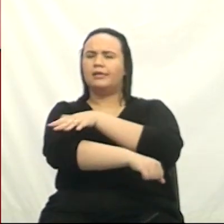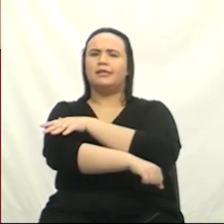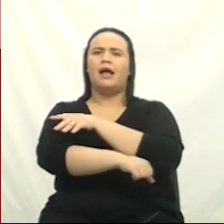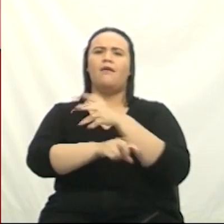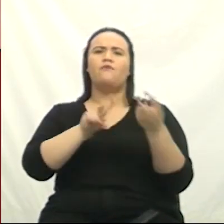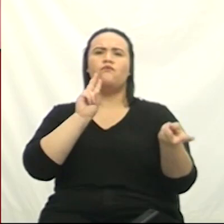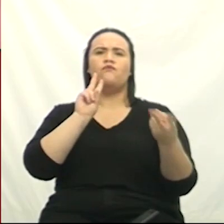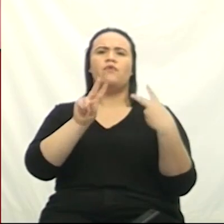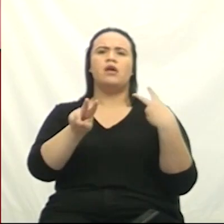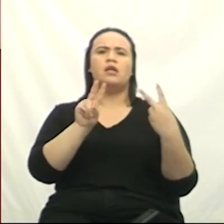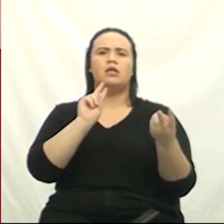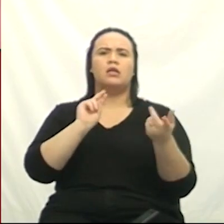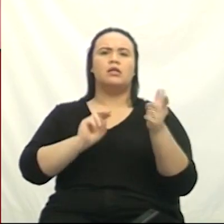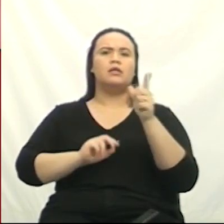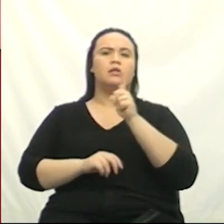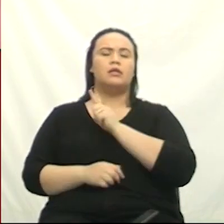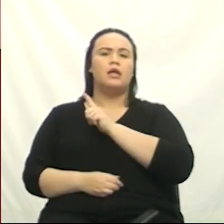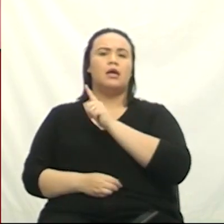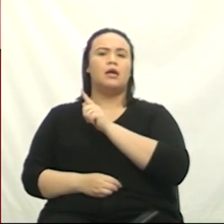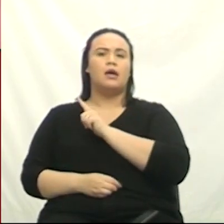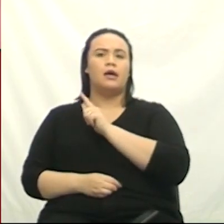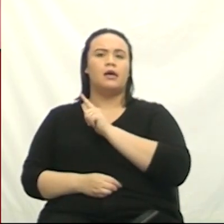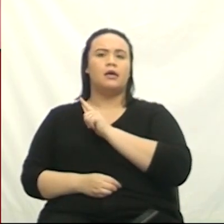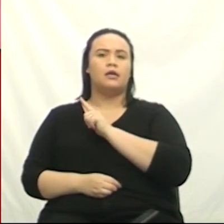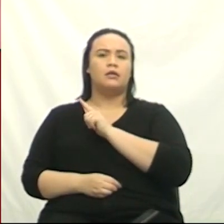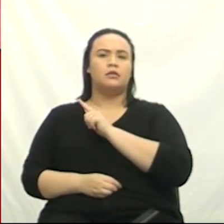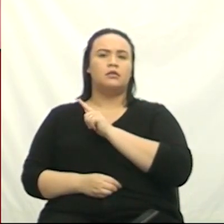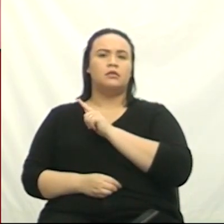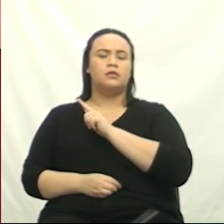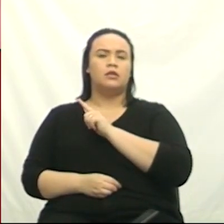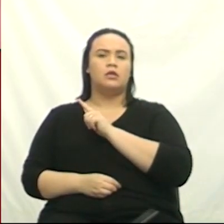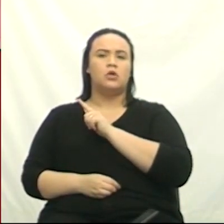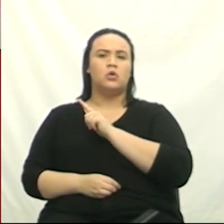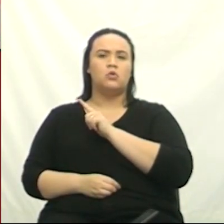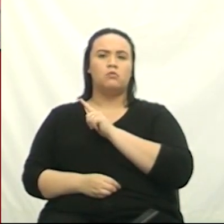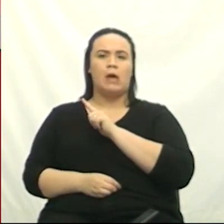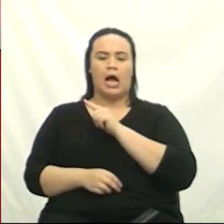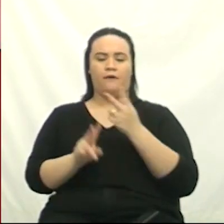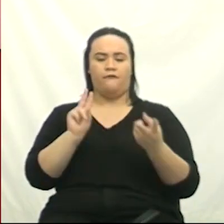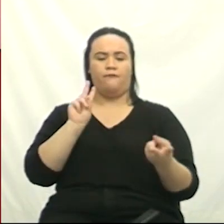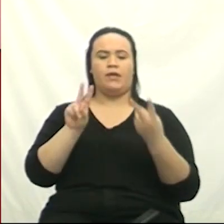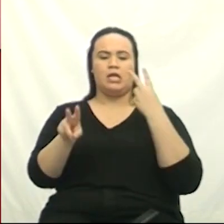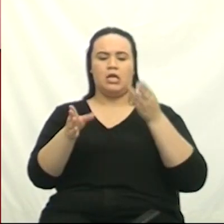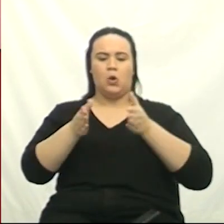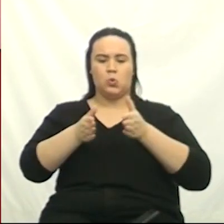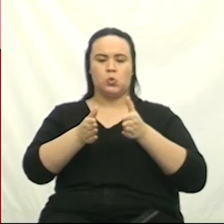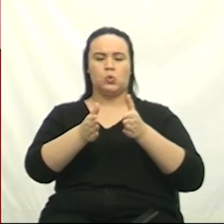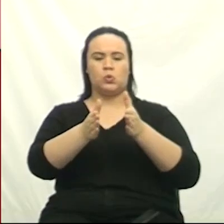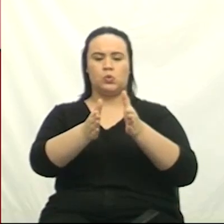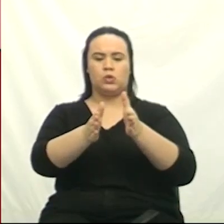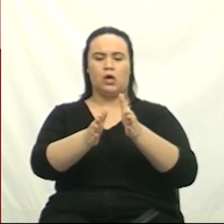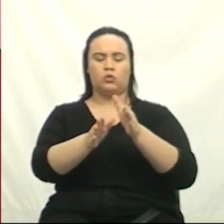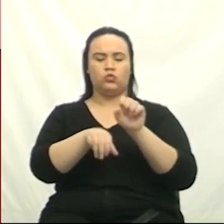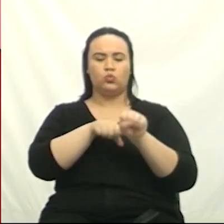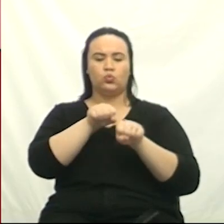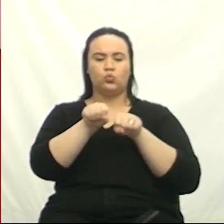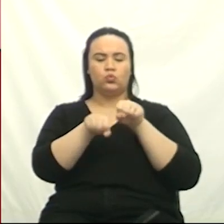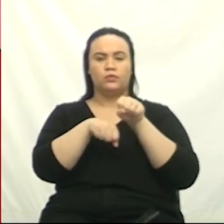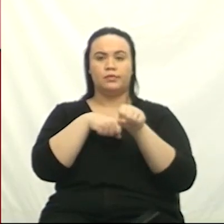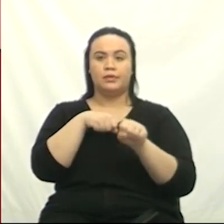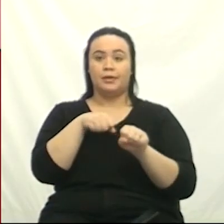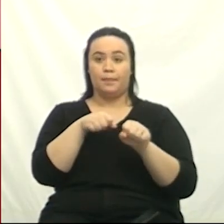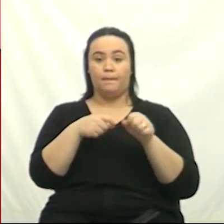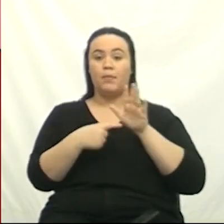Centenário encontrar uma grande uma grande ciclovia que demonstra o desenvolvimento da nossa cidade